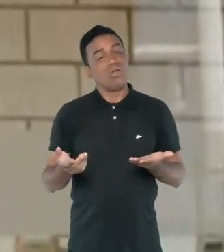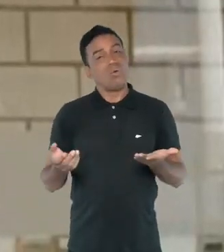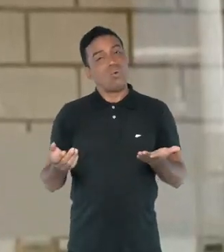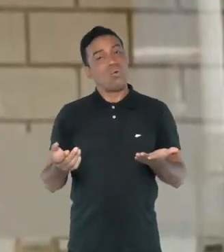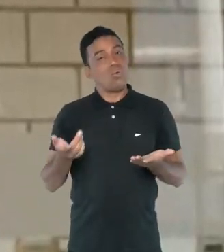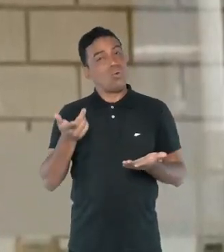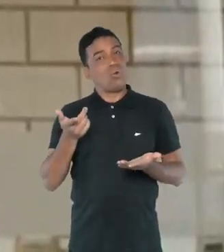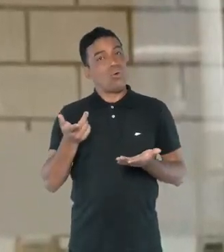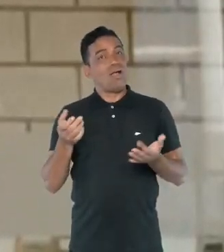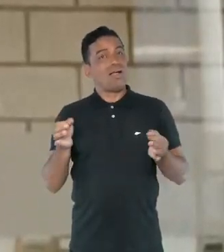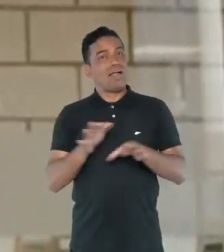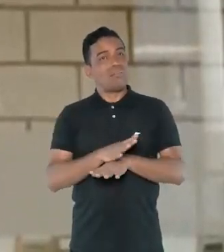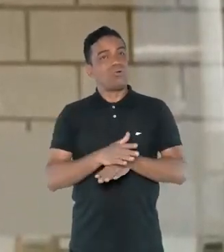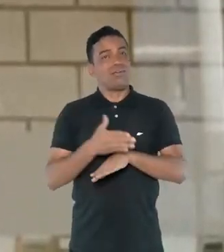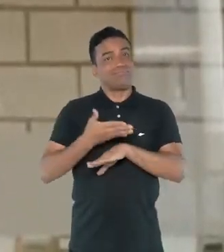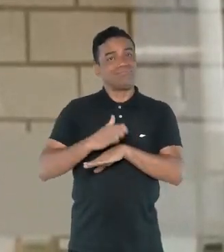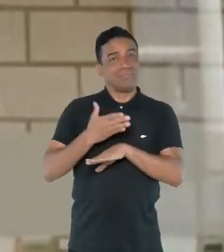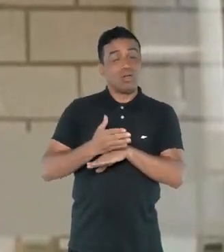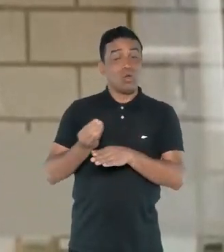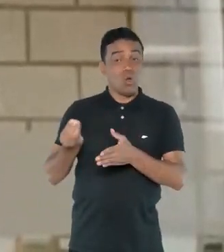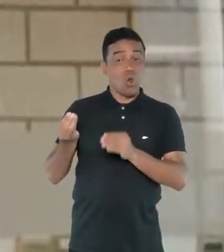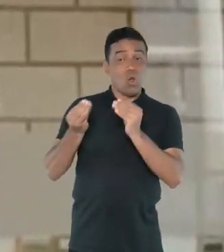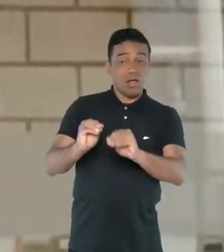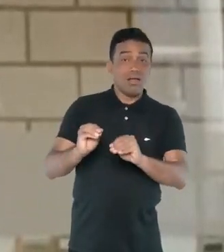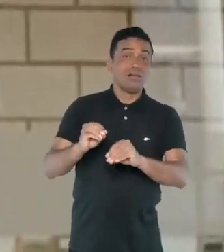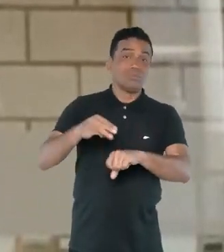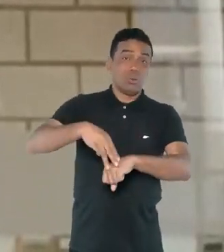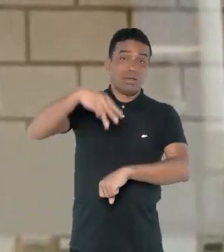esse ensaio no meu mestrado,